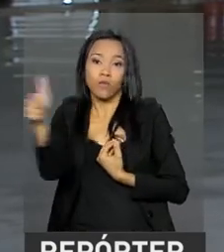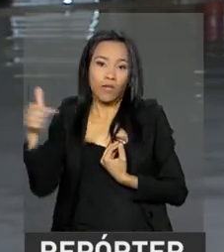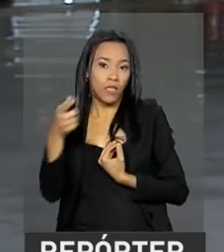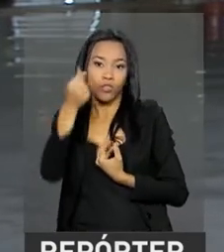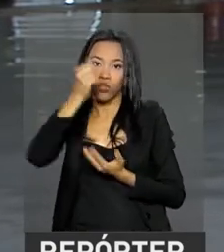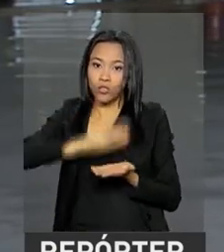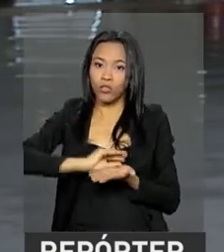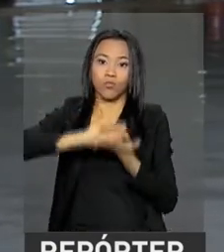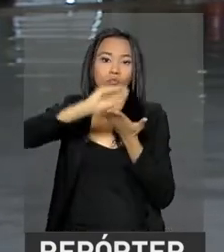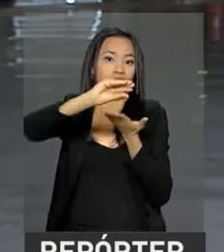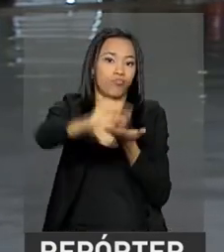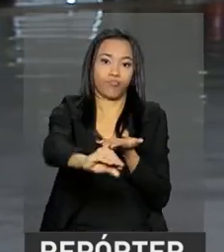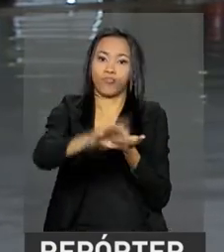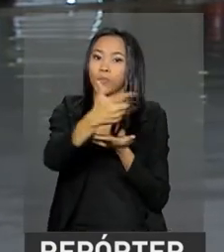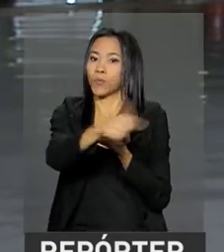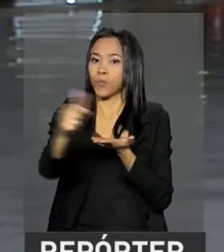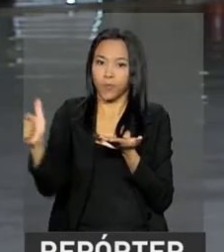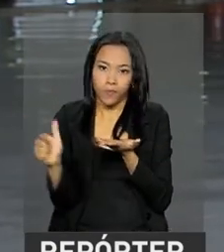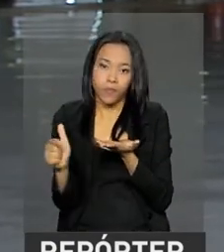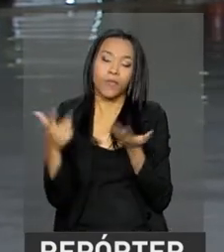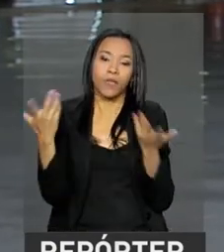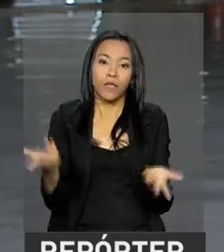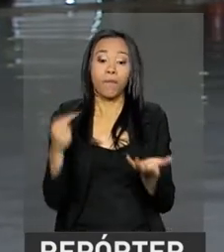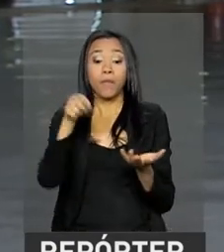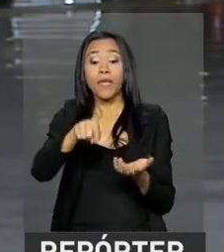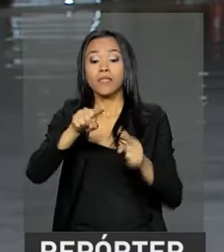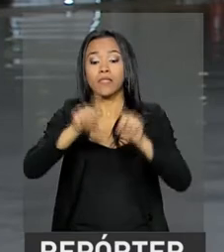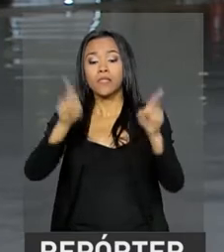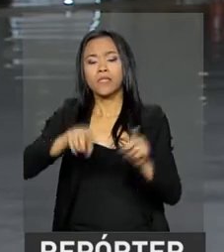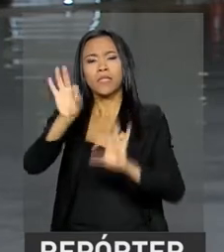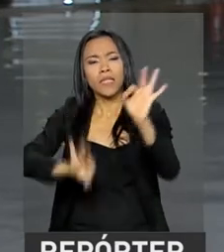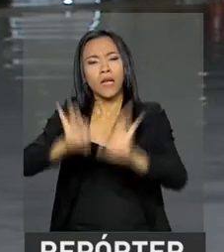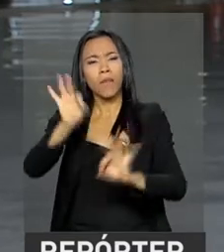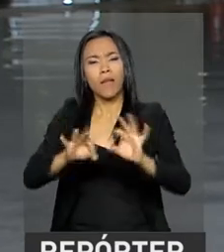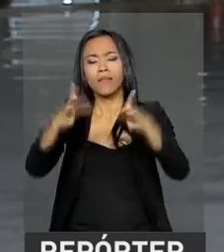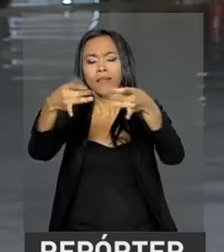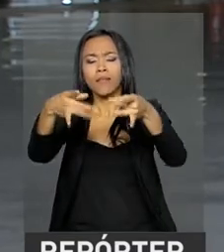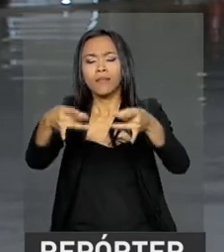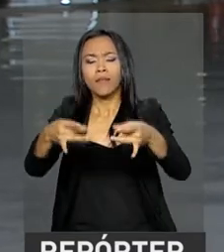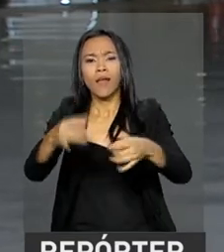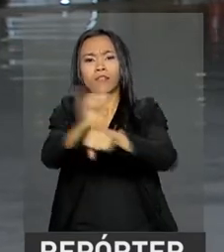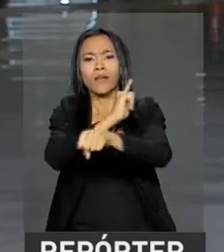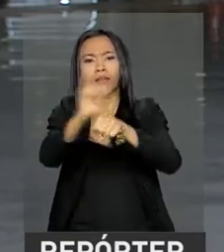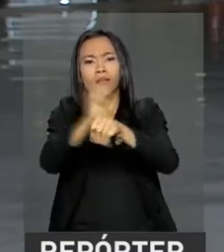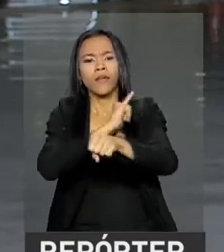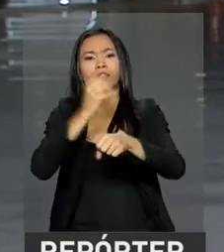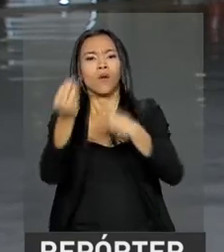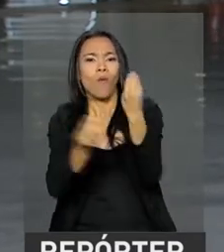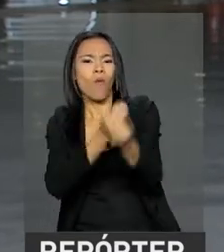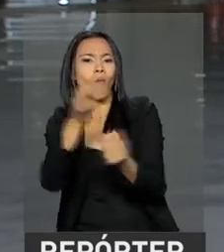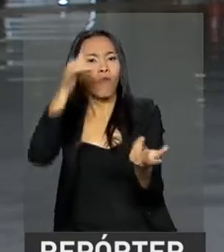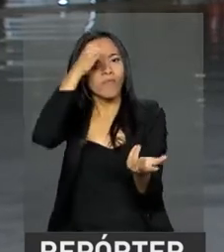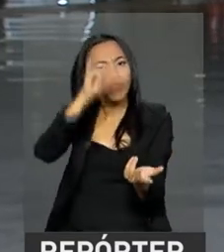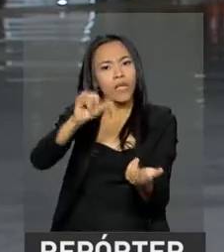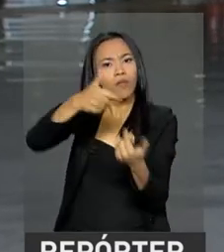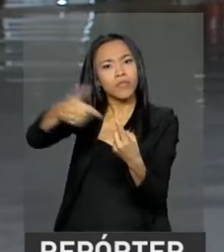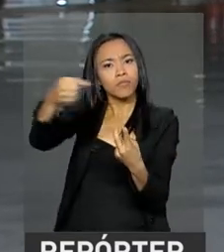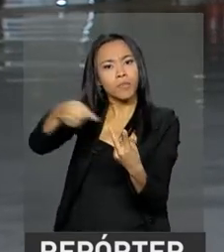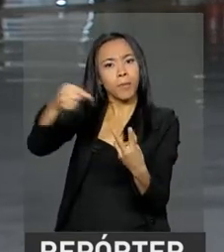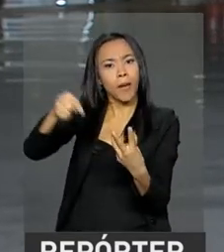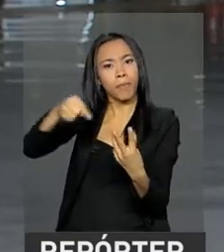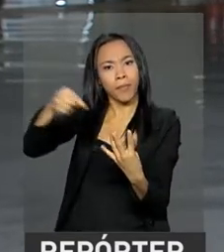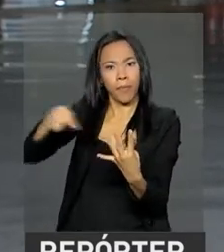desenvolvimento social e agrário o plano de trabalho deve detalhar as ações e as ferramentas que os estados e municípios vão